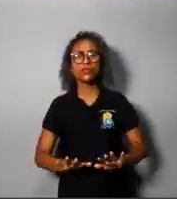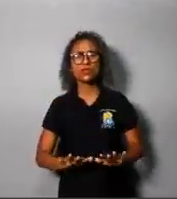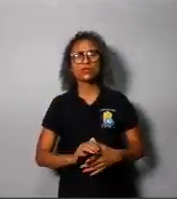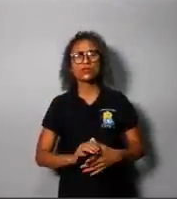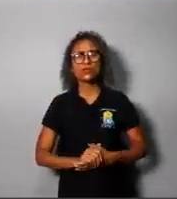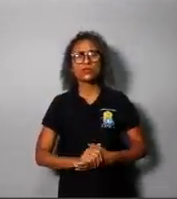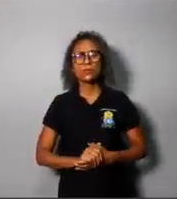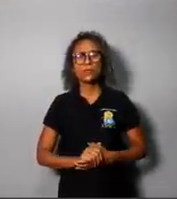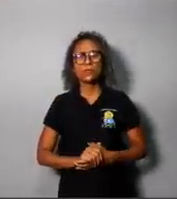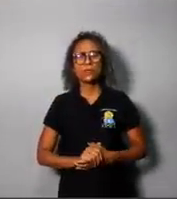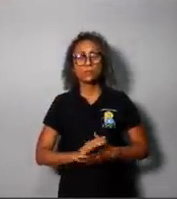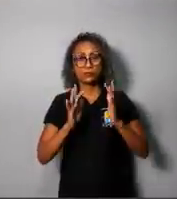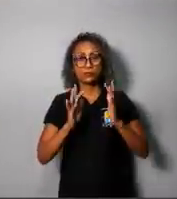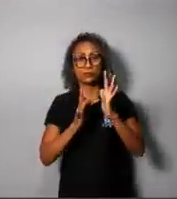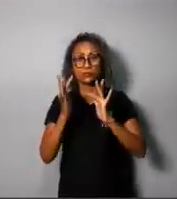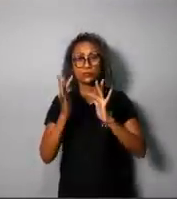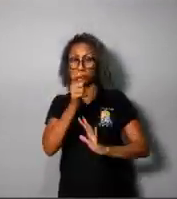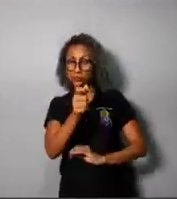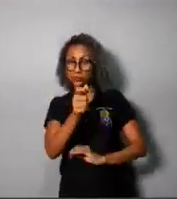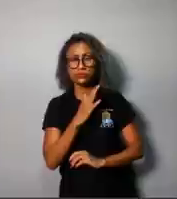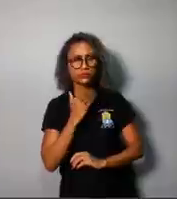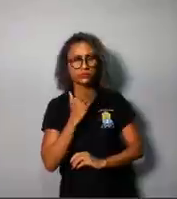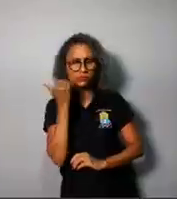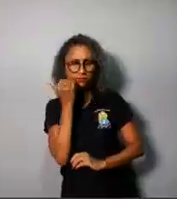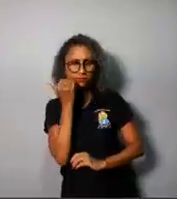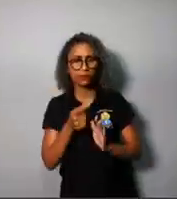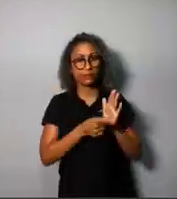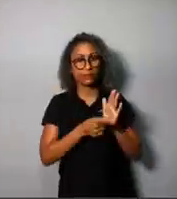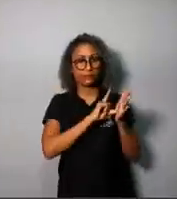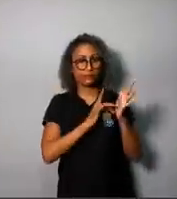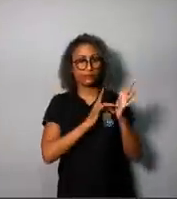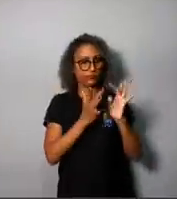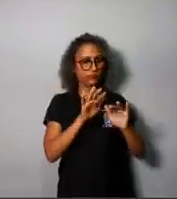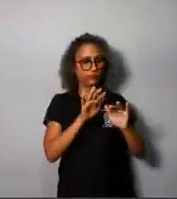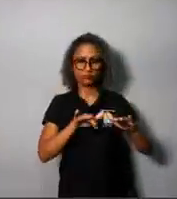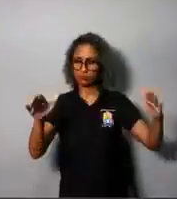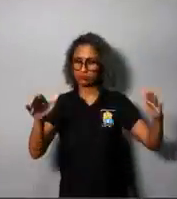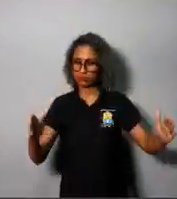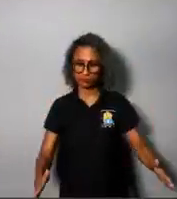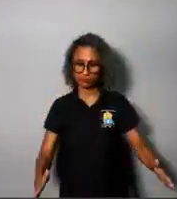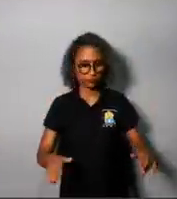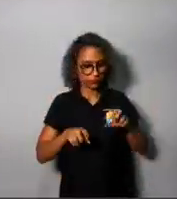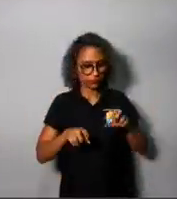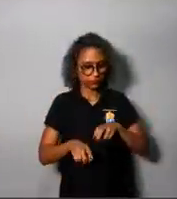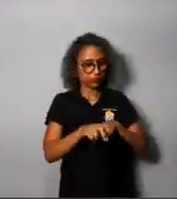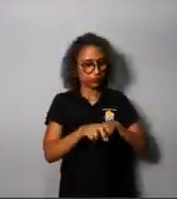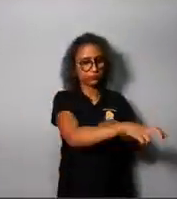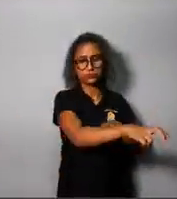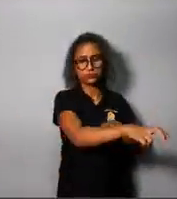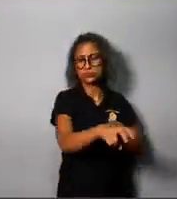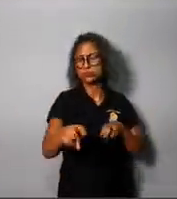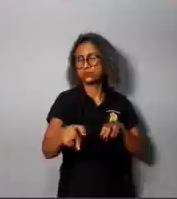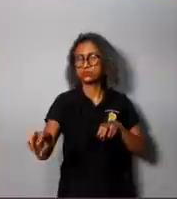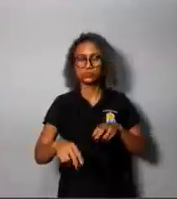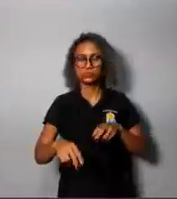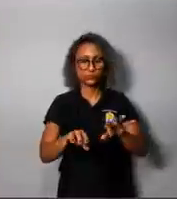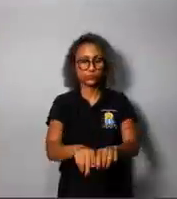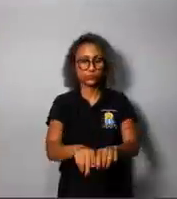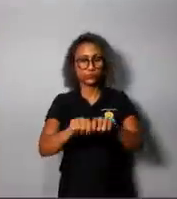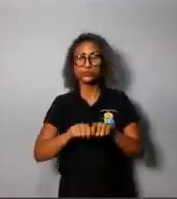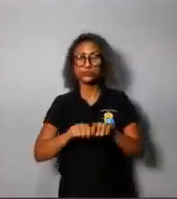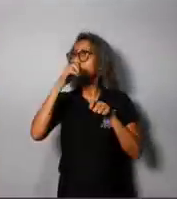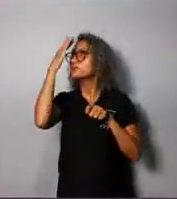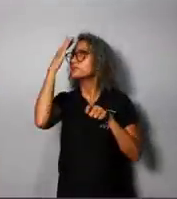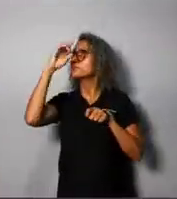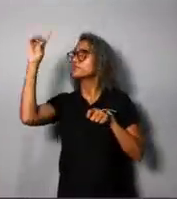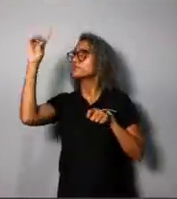a paixão, ele tomou o pão, deu graças e o partiu, e deu a seus discípulos,